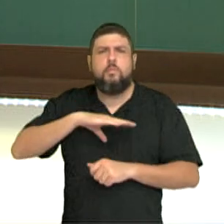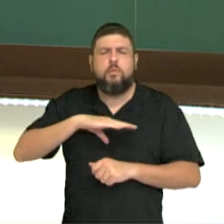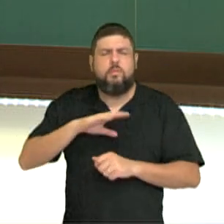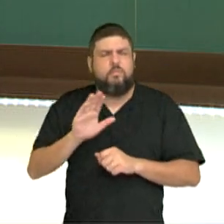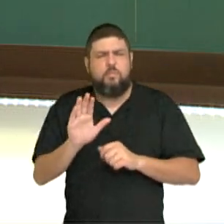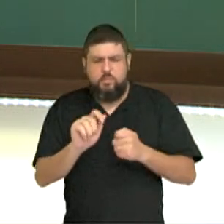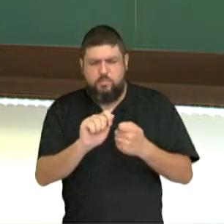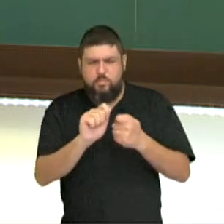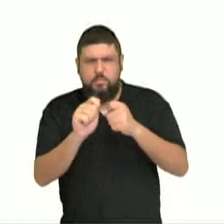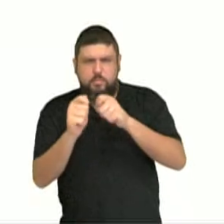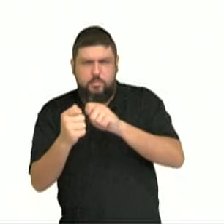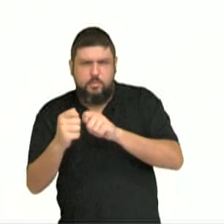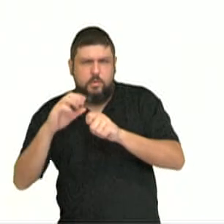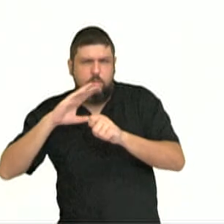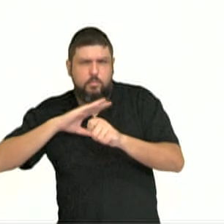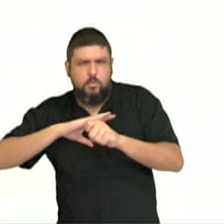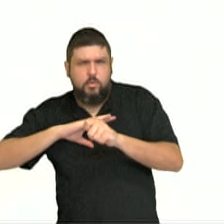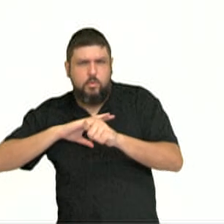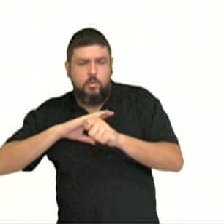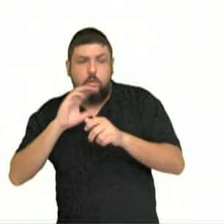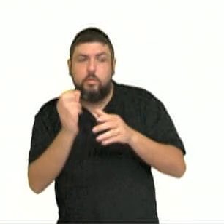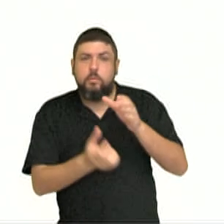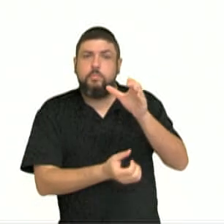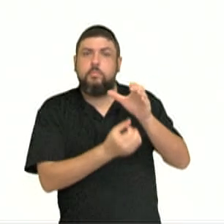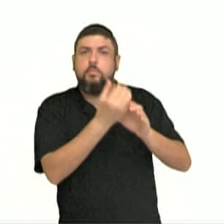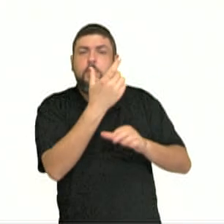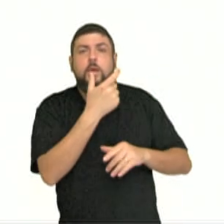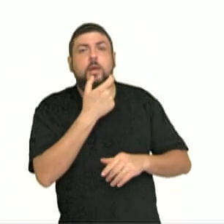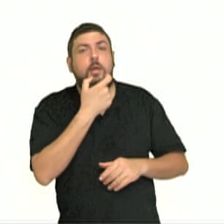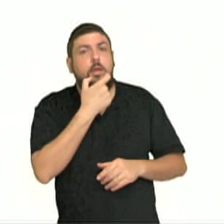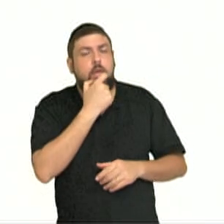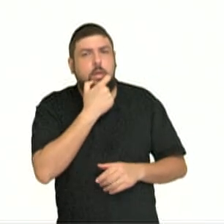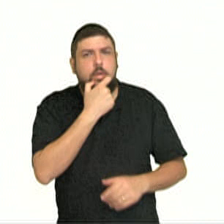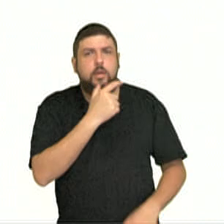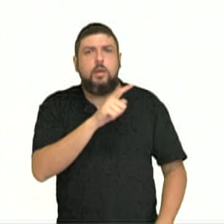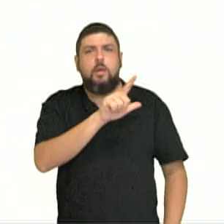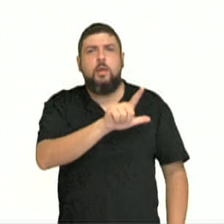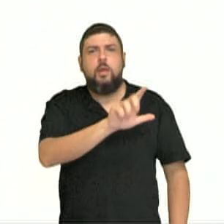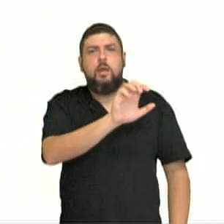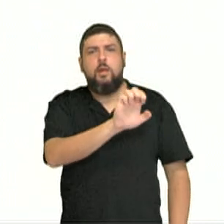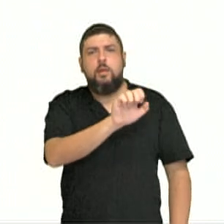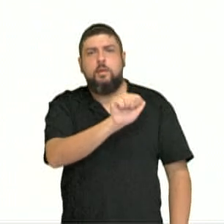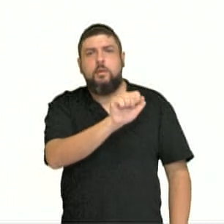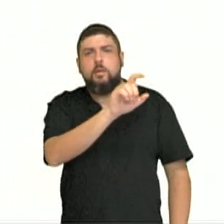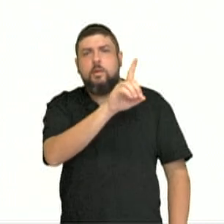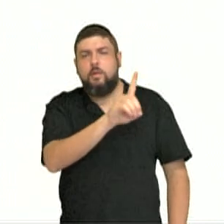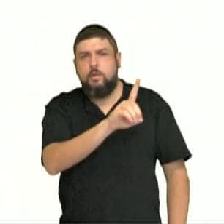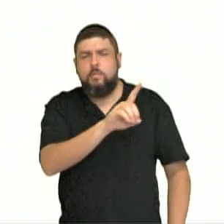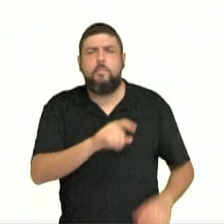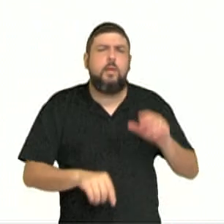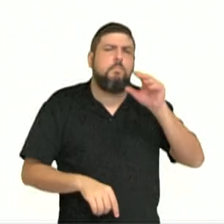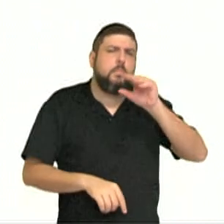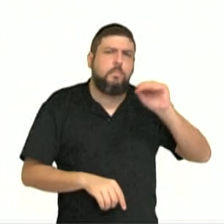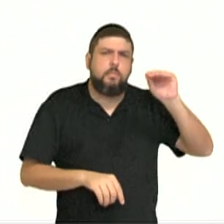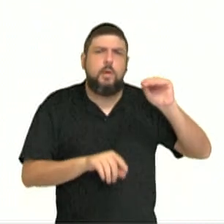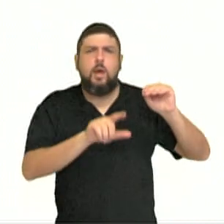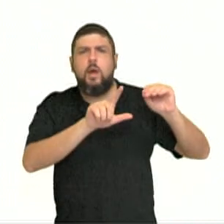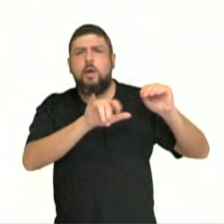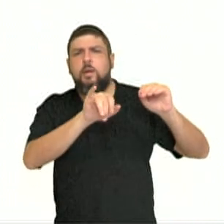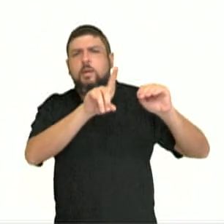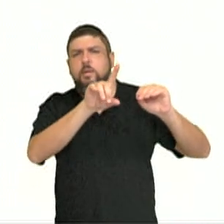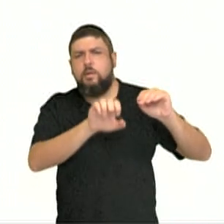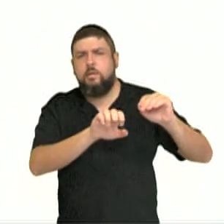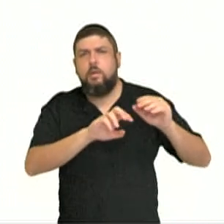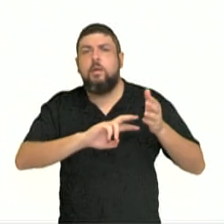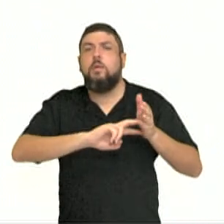termo em inglês, né? Então, que é chamado de LID também, o som é bem parecido, né? Que significa